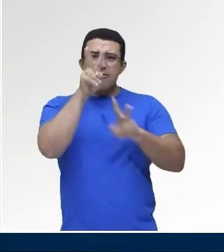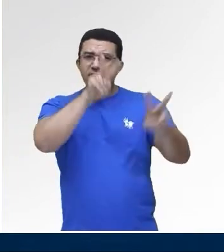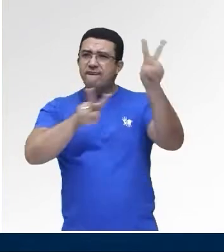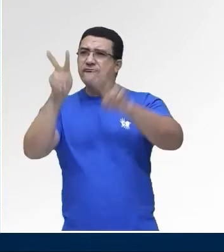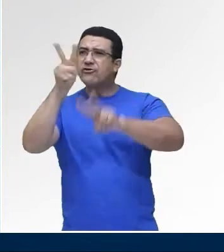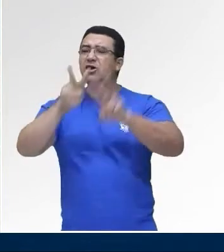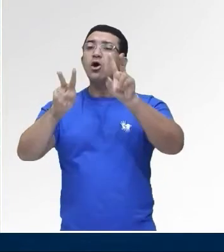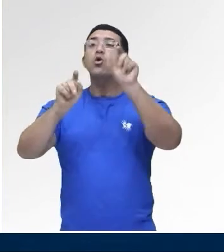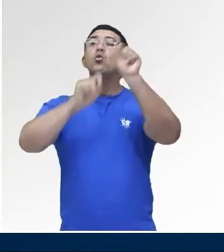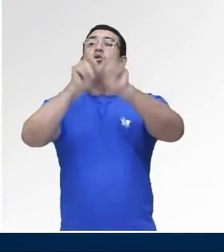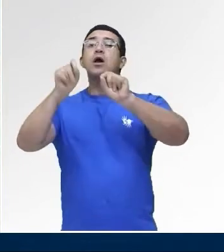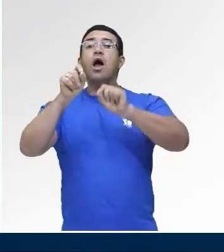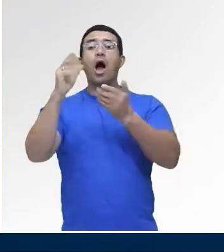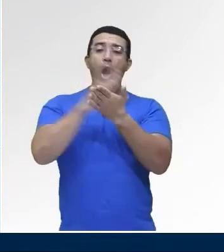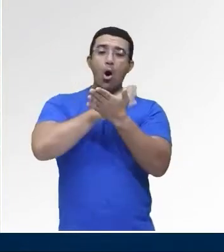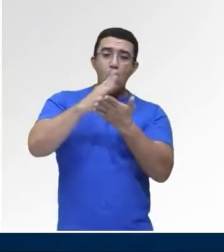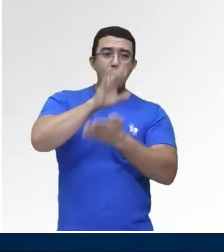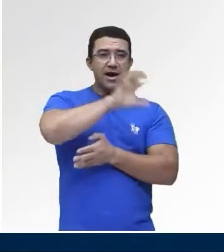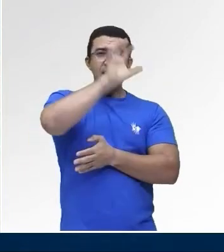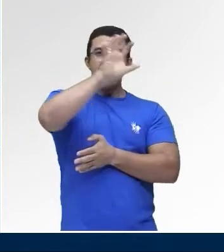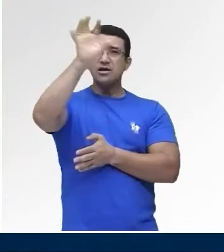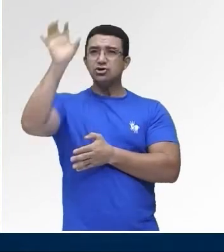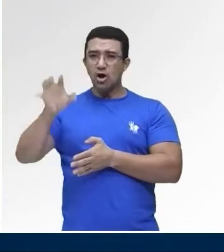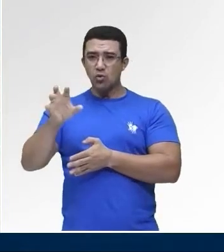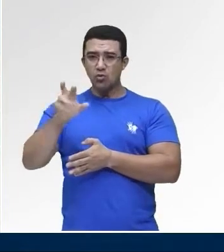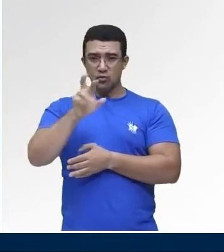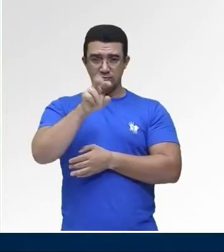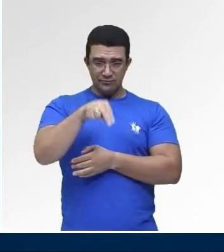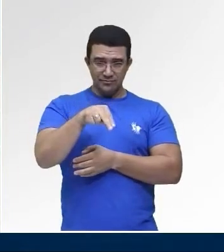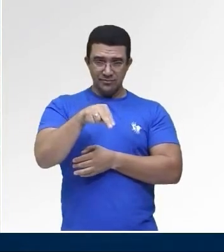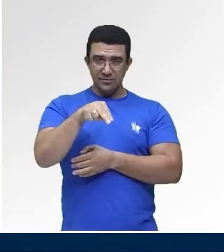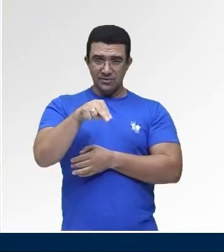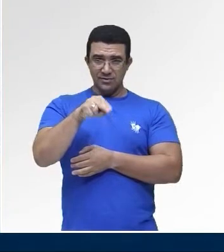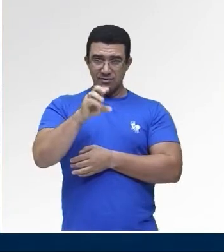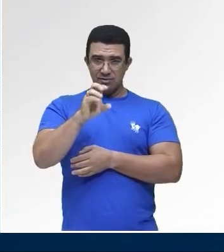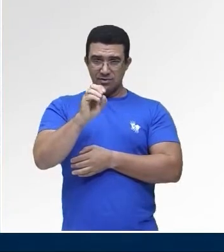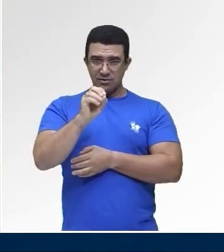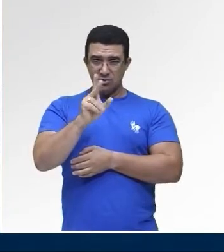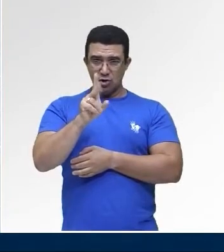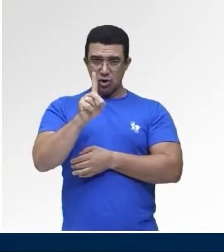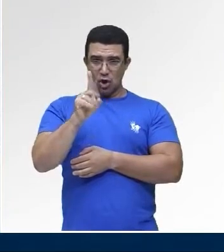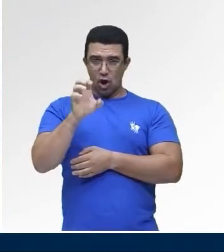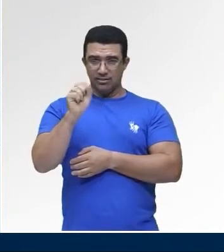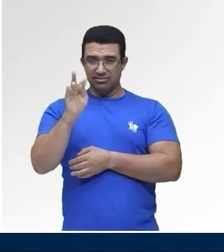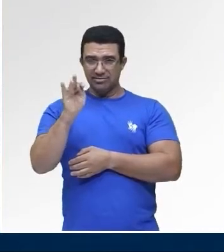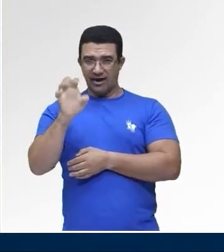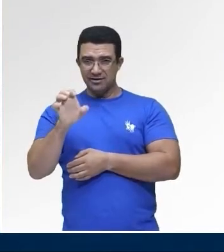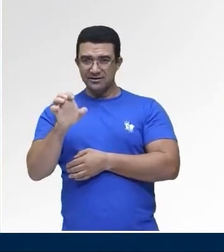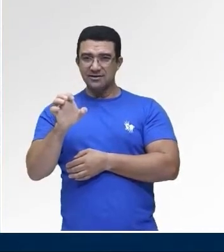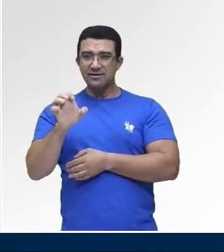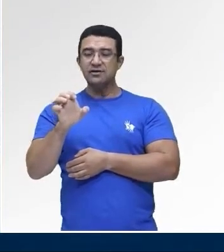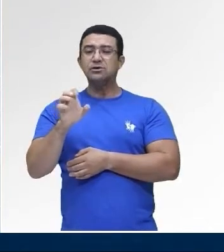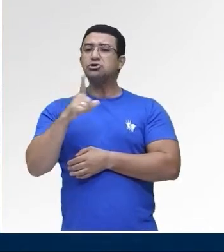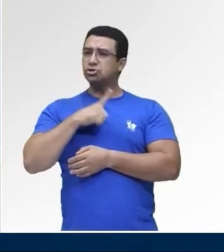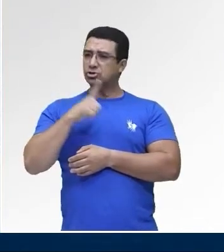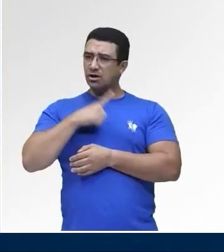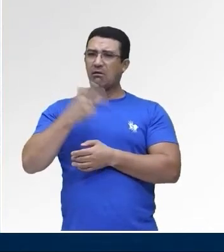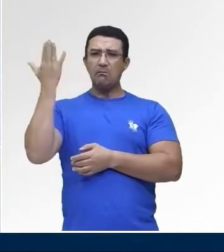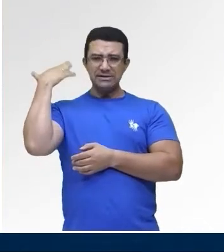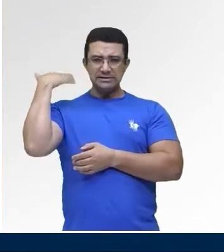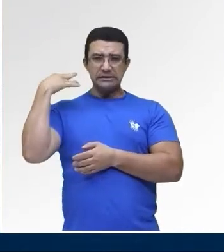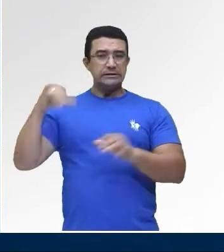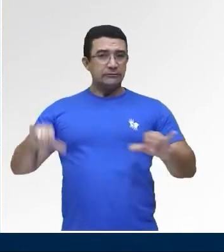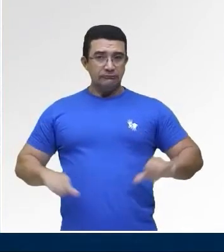tem regiões muito áridas, né? Você observa que na terra está tudo muito seco. Você nota que por